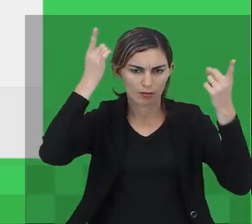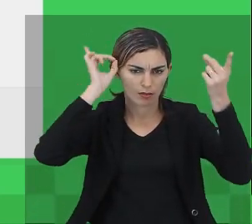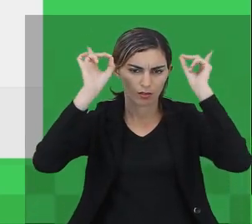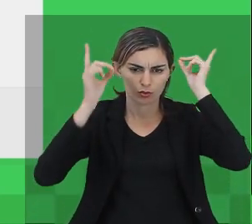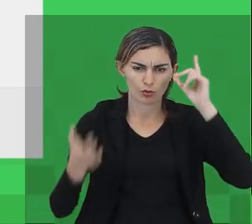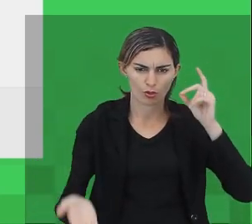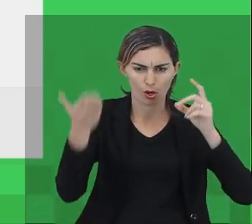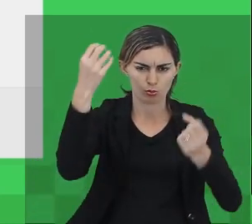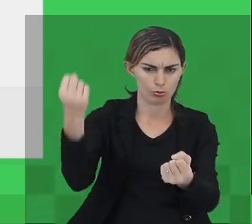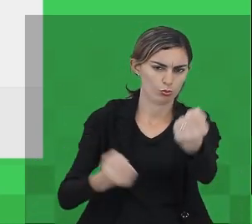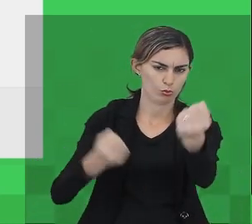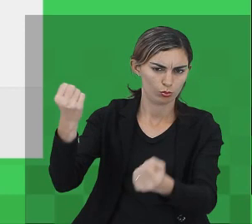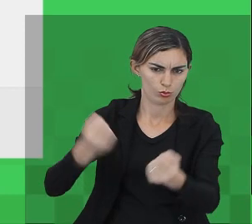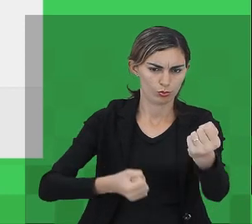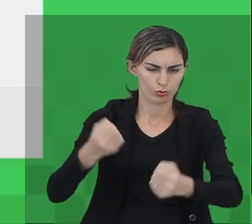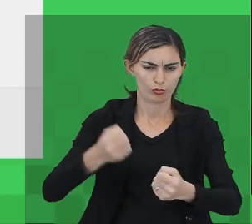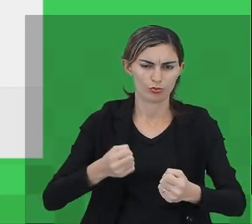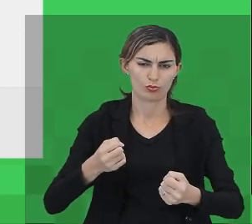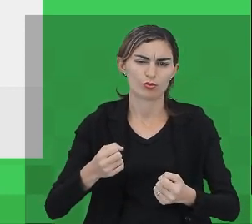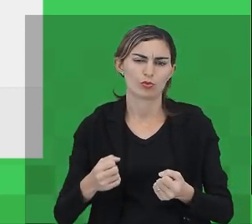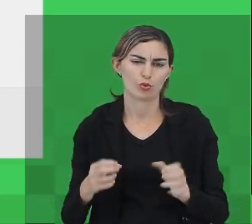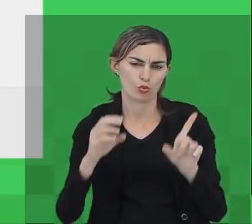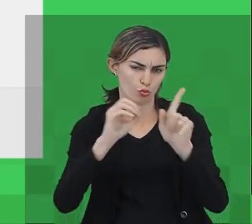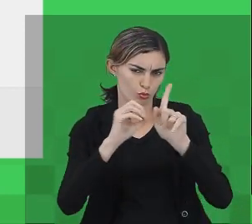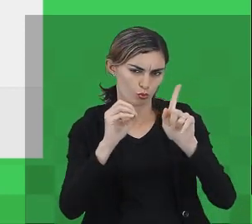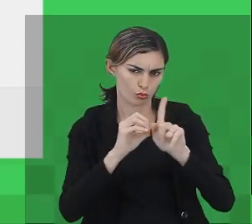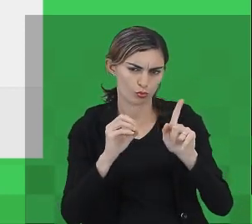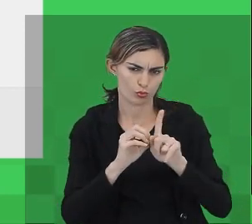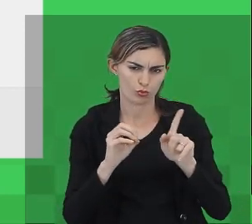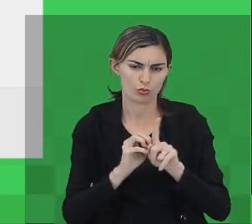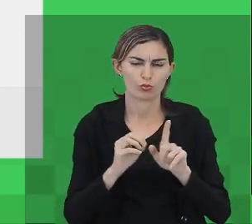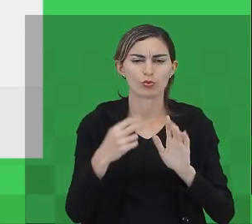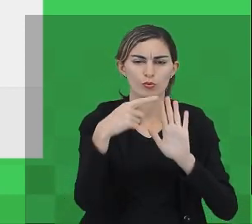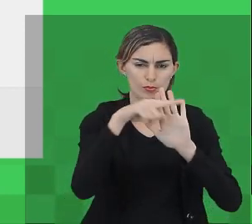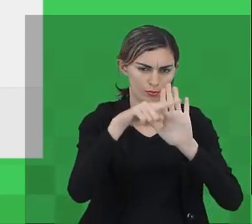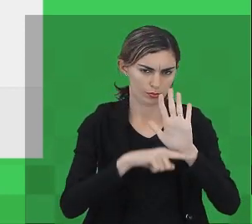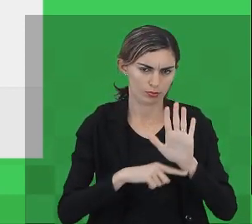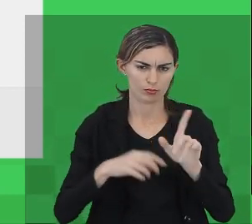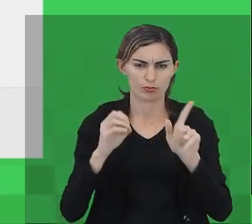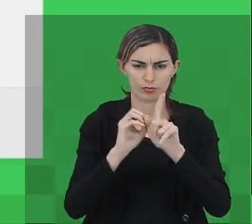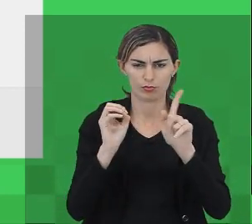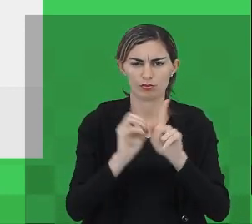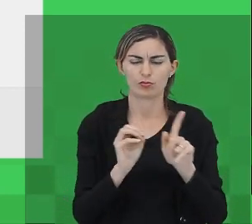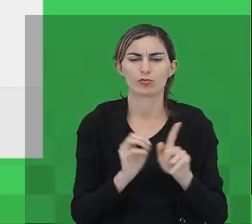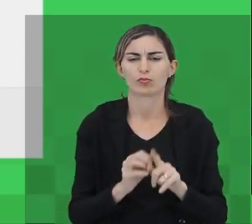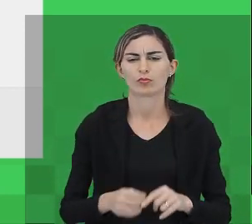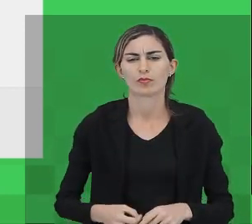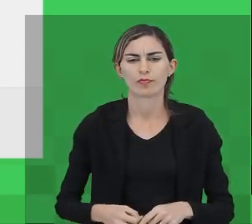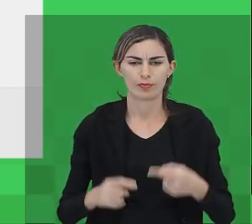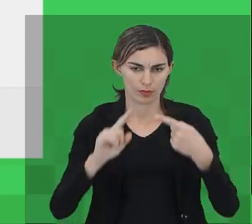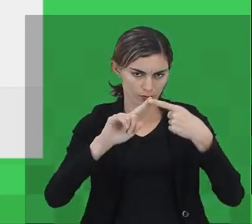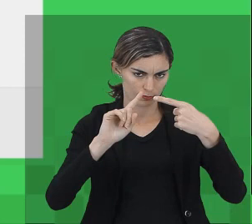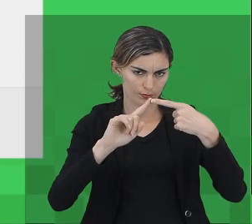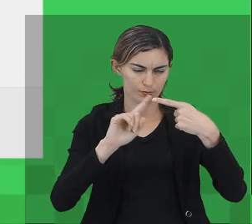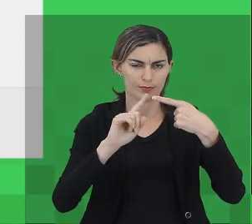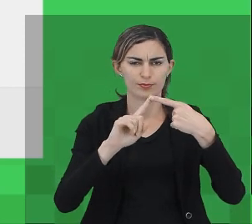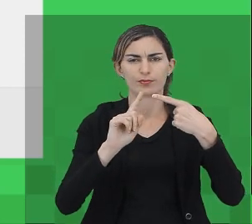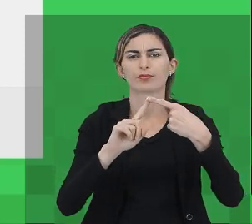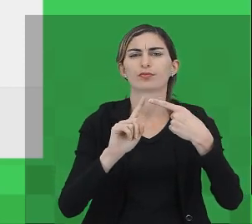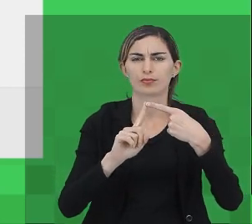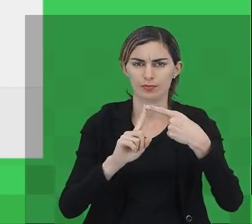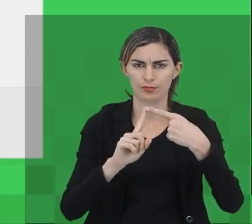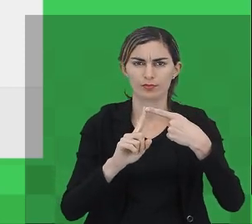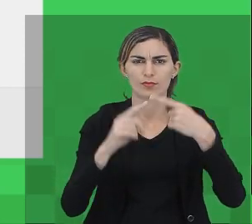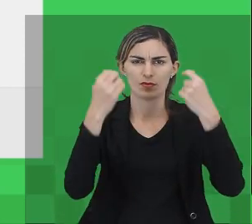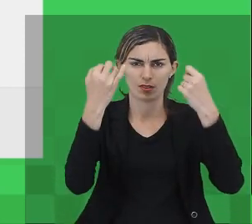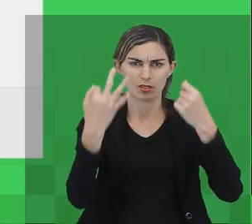TV, Android Auto para carros e o Glass, que é do Google Glass, do projeto Google Glass. Essa primeira opção,